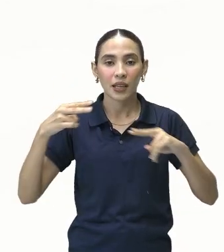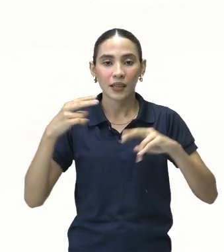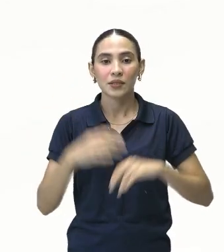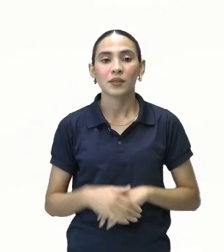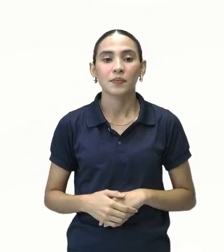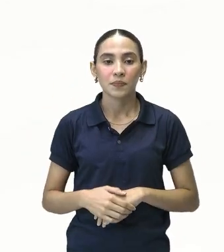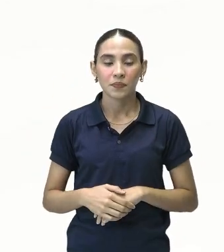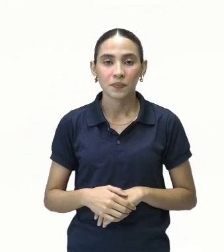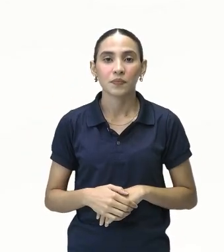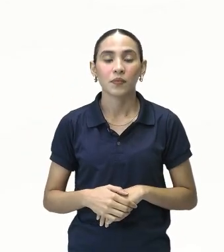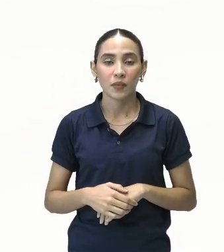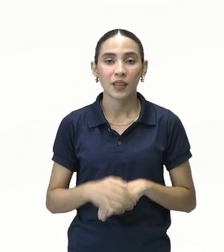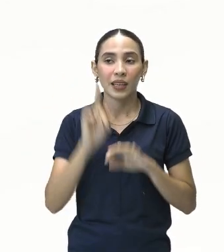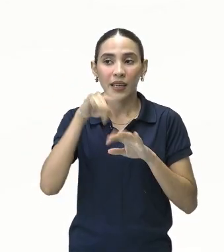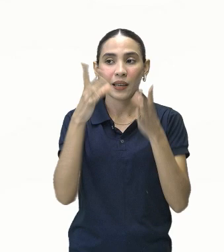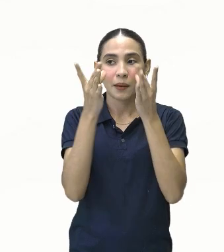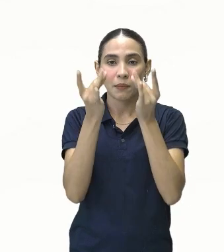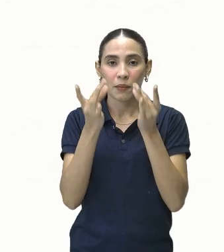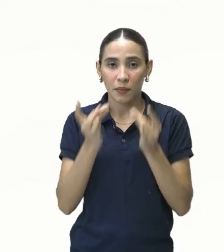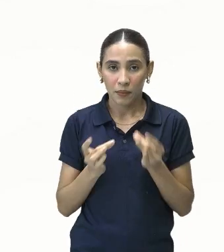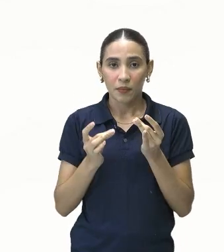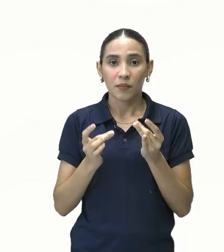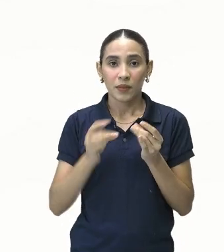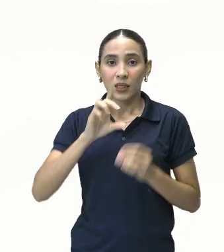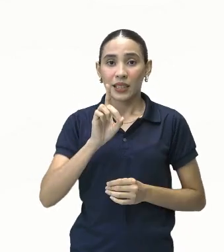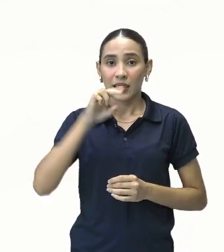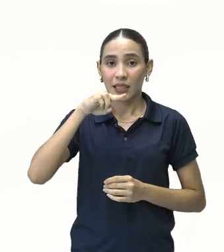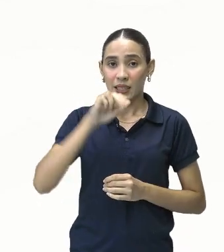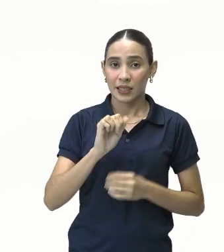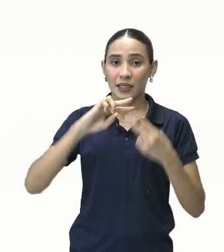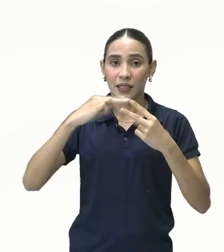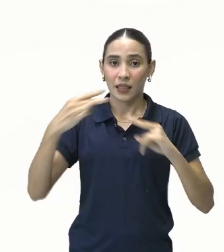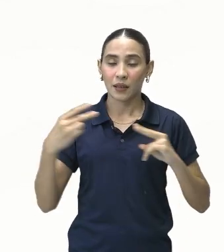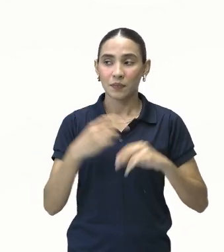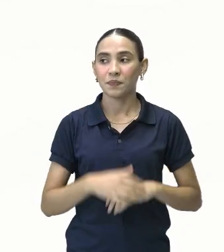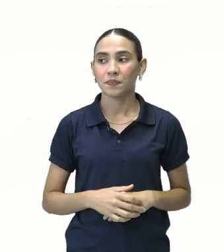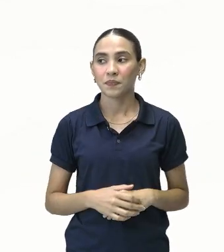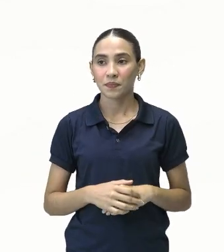é codificada em forma de DNA.